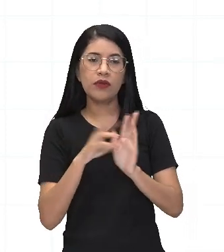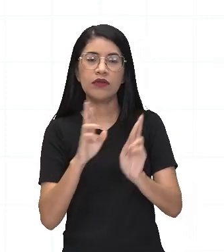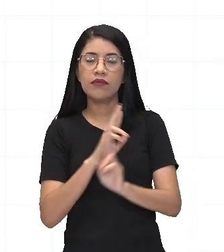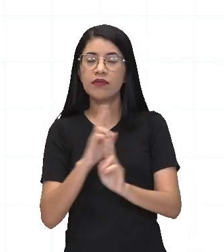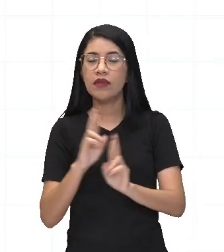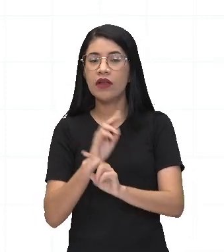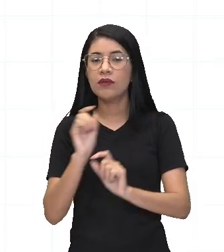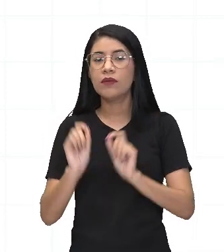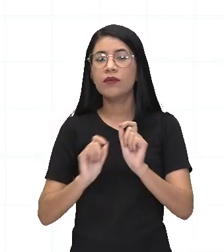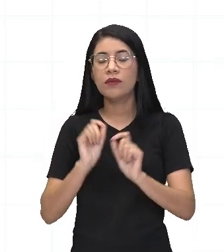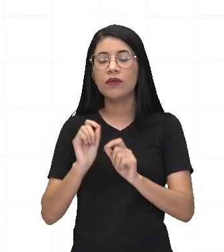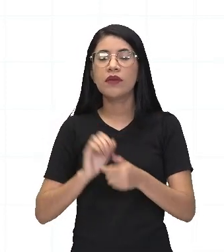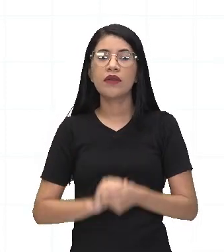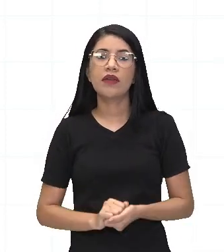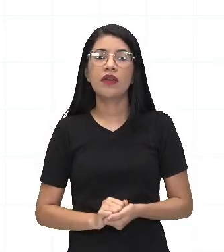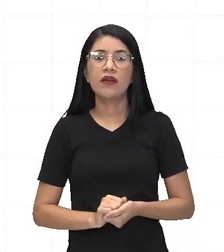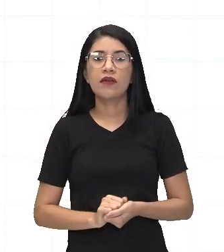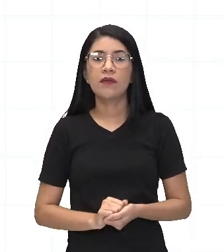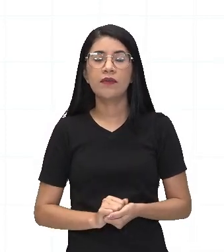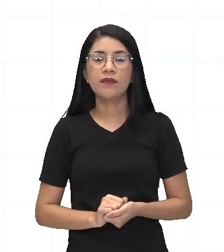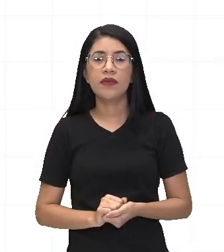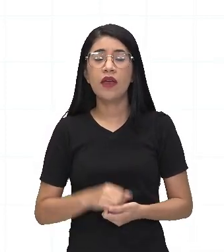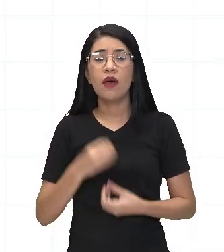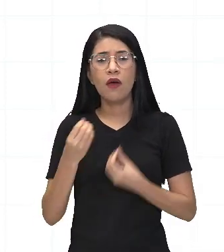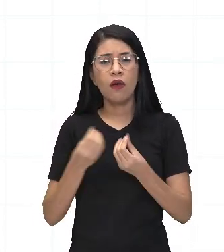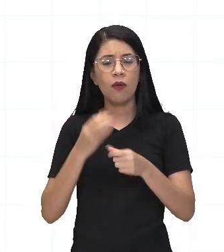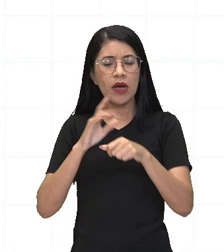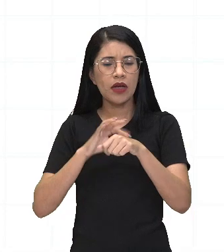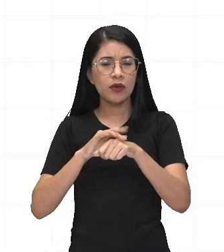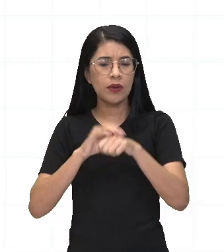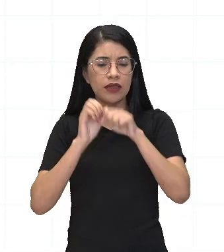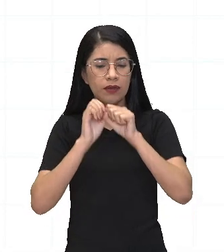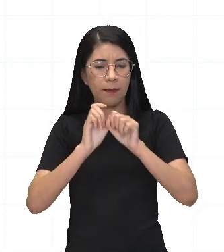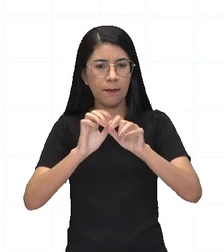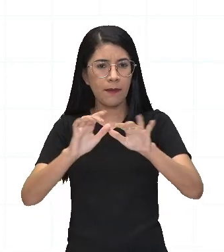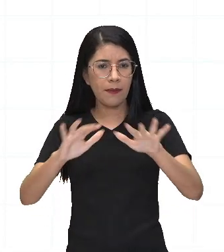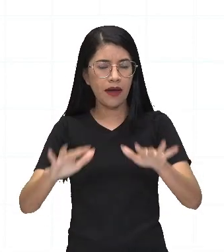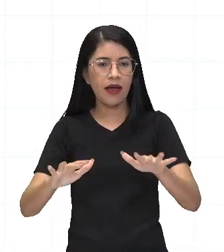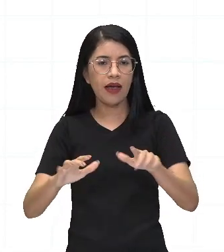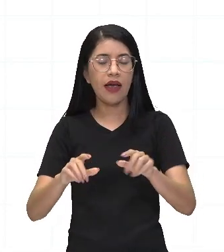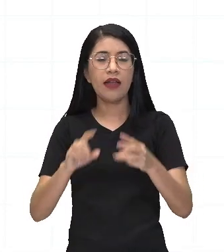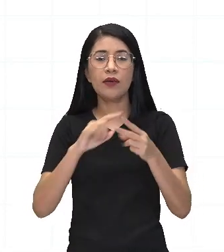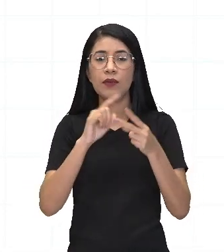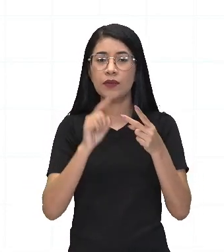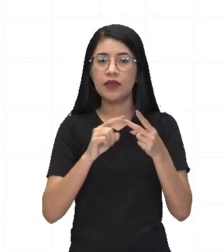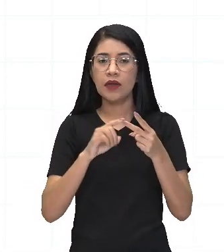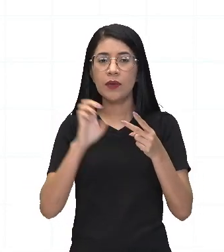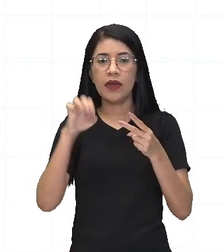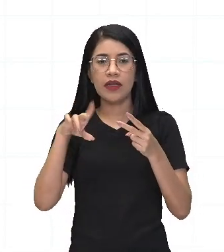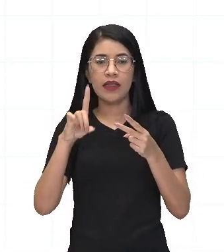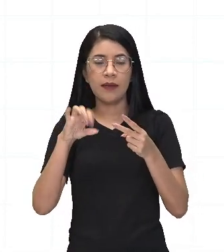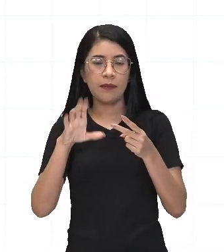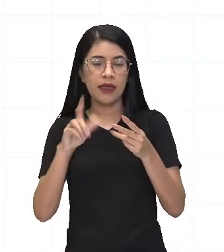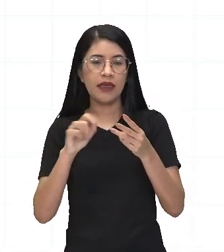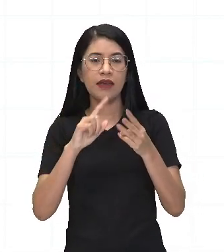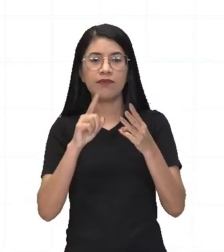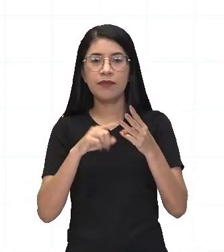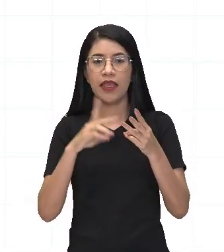à distribuição de doenças, tá bom? Endemias, epidemias